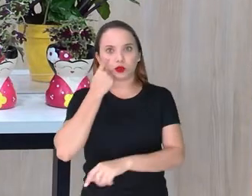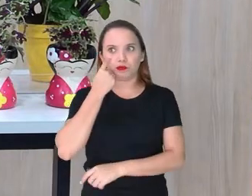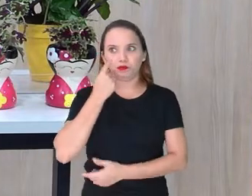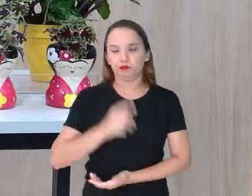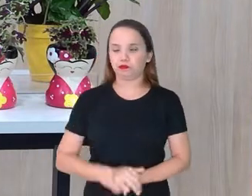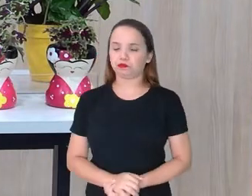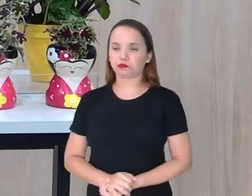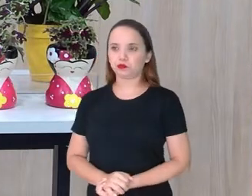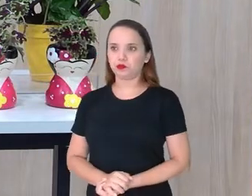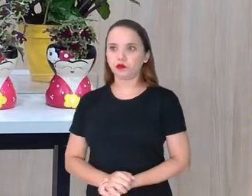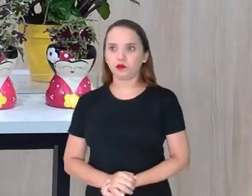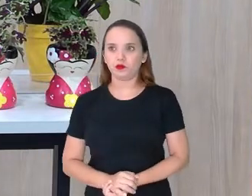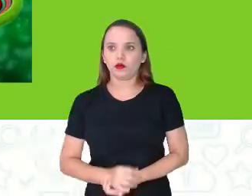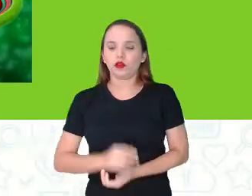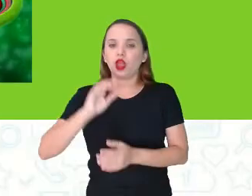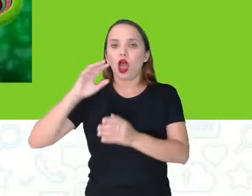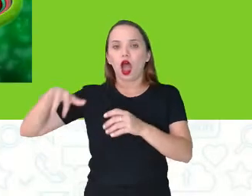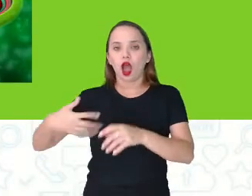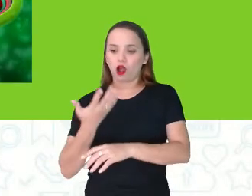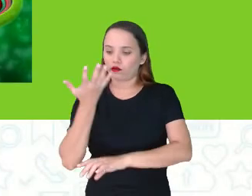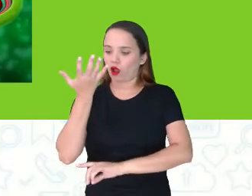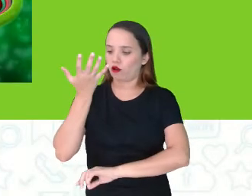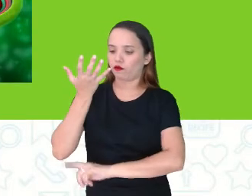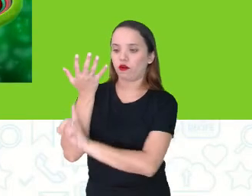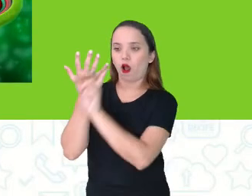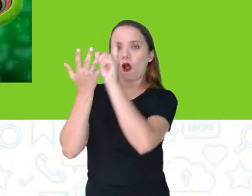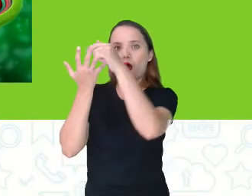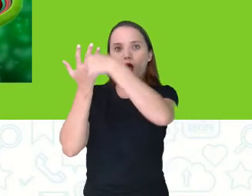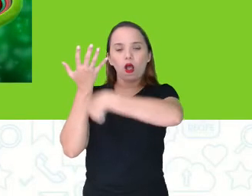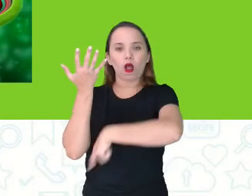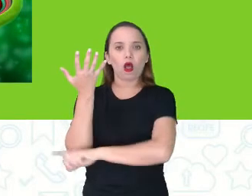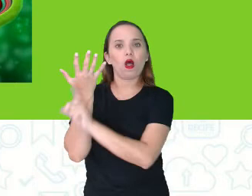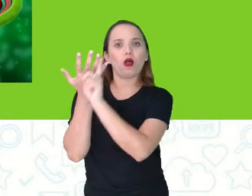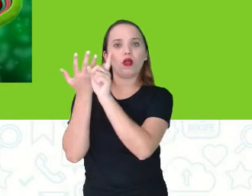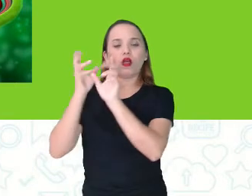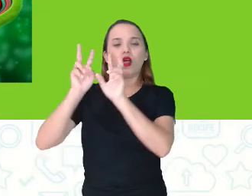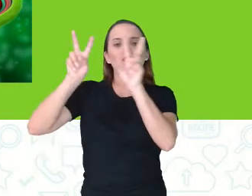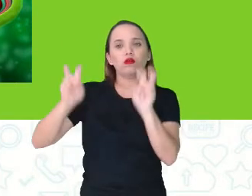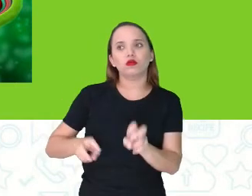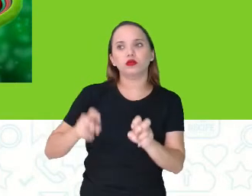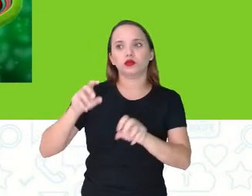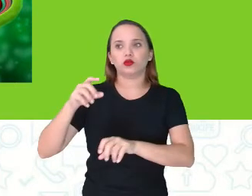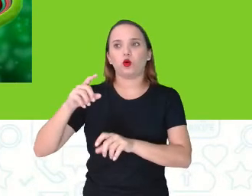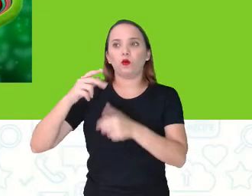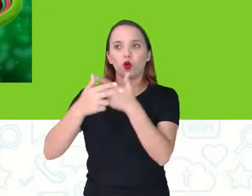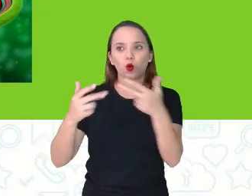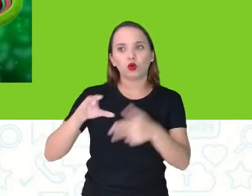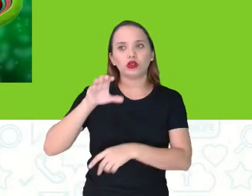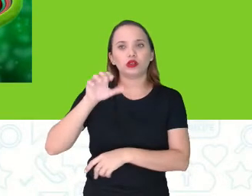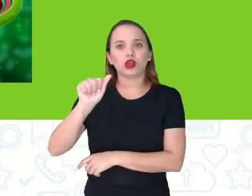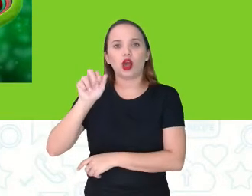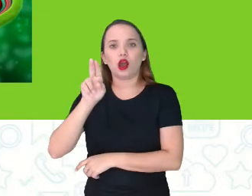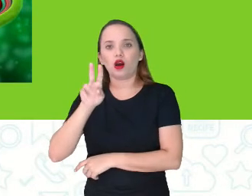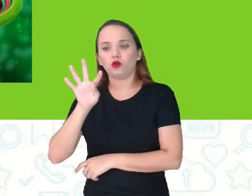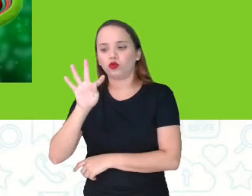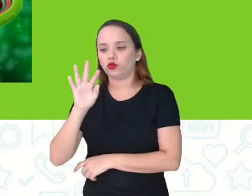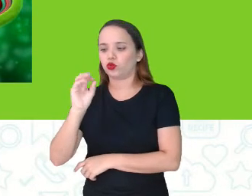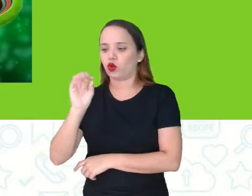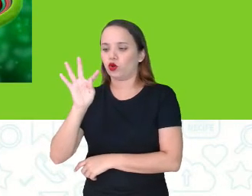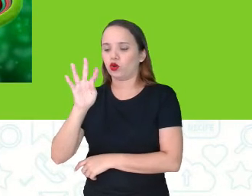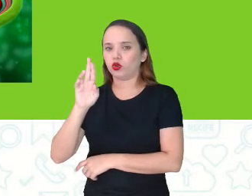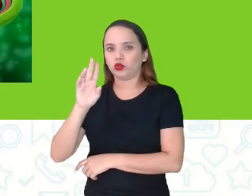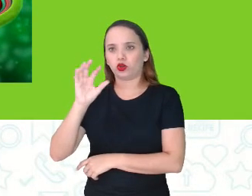fotossíntese? Então, a fotossíntese é realizada por organismos autotróficos, fotossintetizantes,